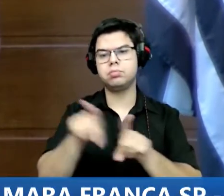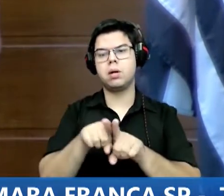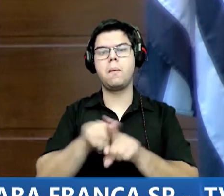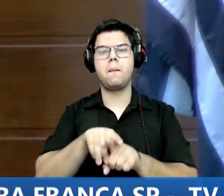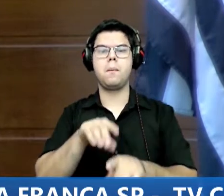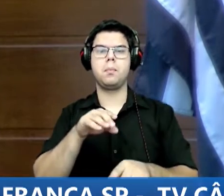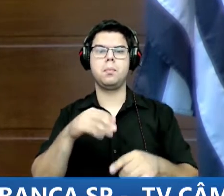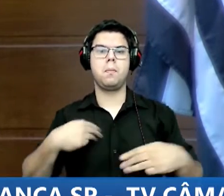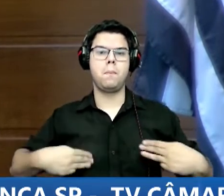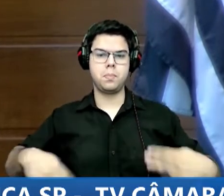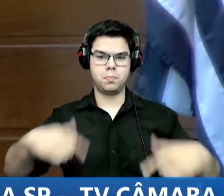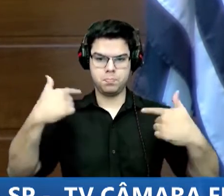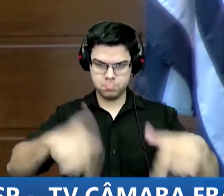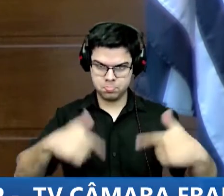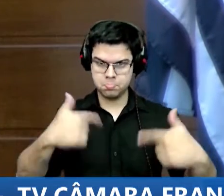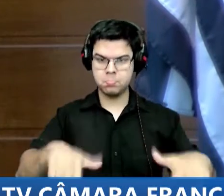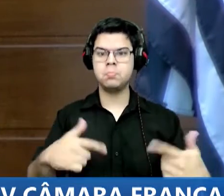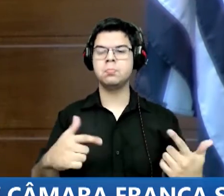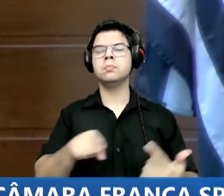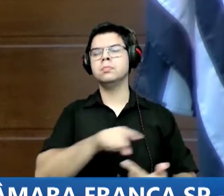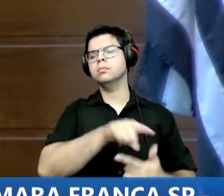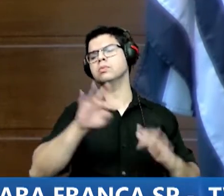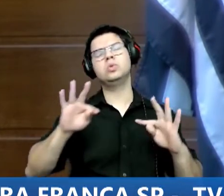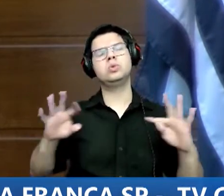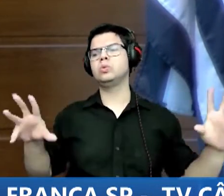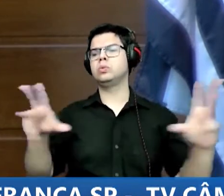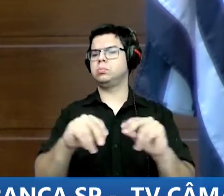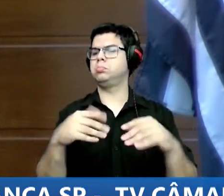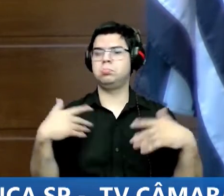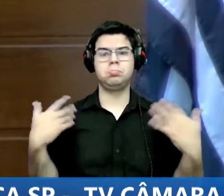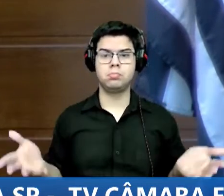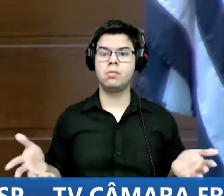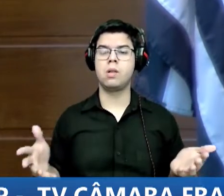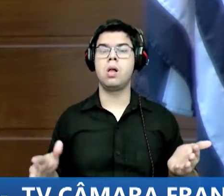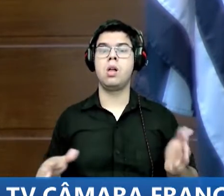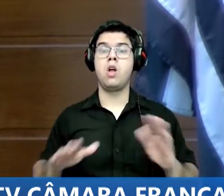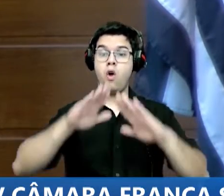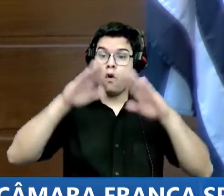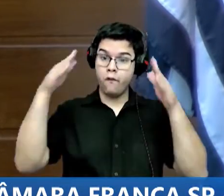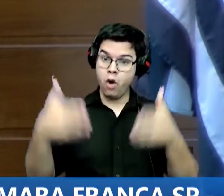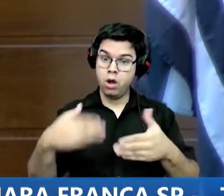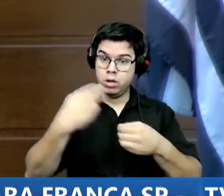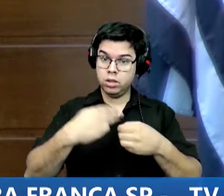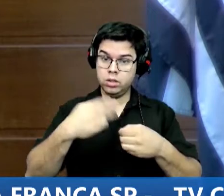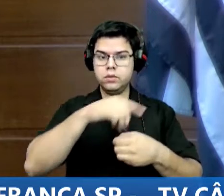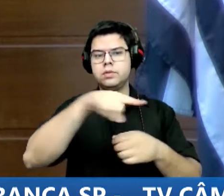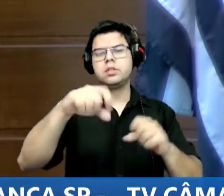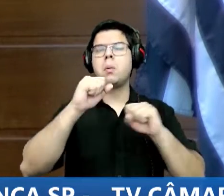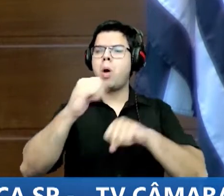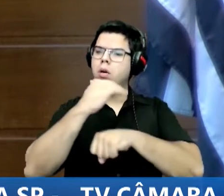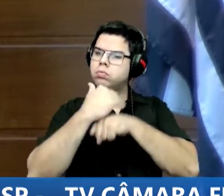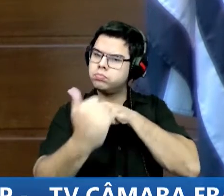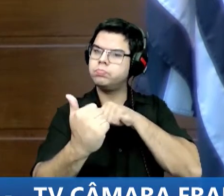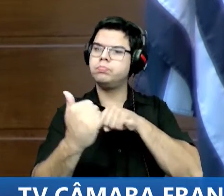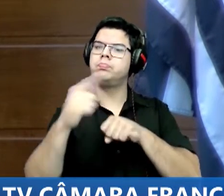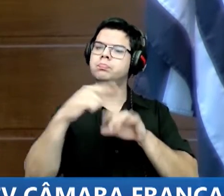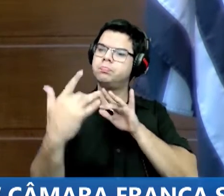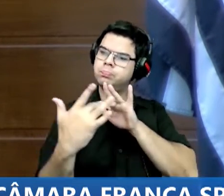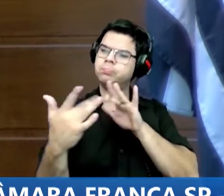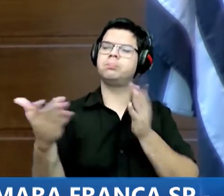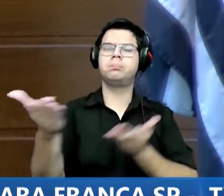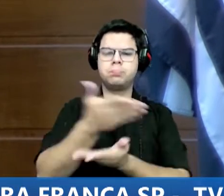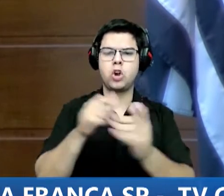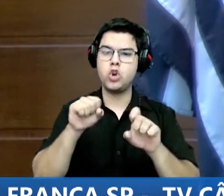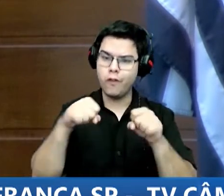os entes de aprendizagem, enfim, o Fórum Municipal, nós nos colocamos à disposição para somar esforços, para que Franca possa seguir